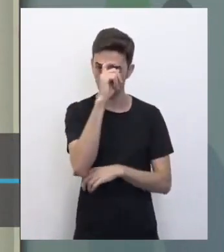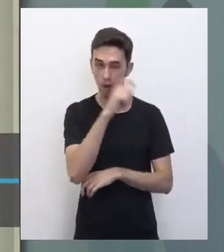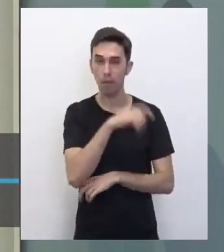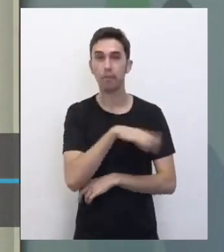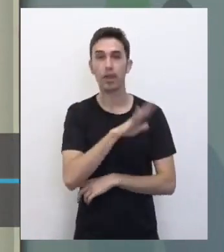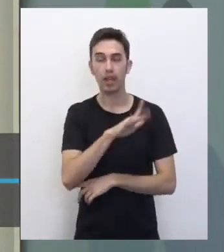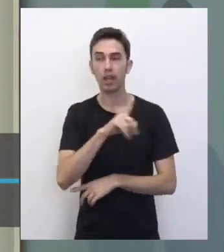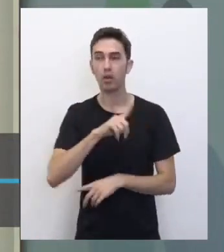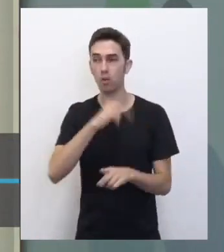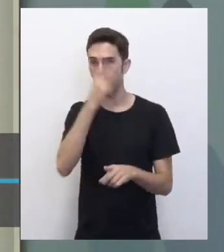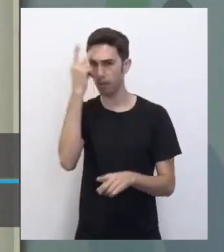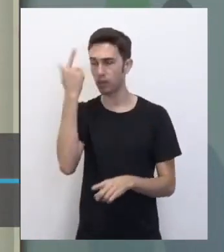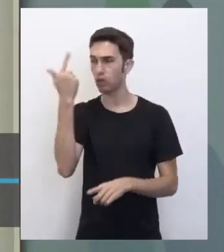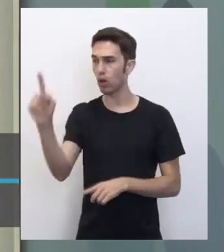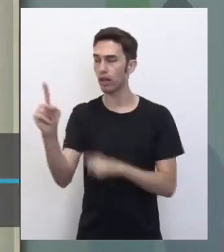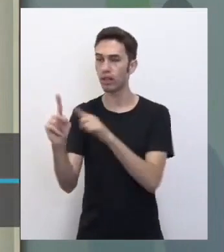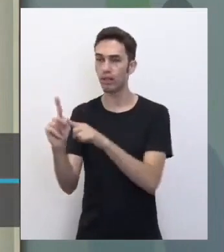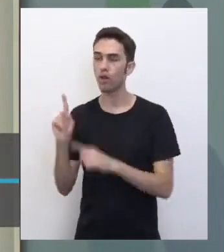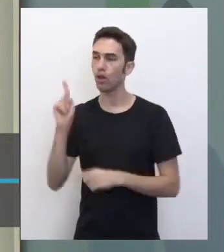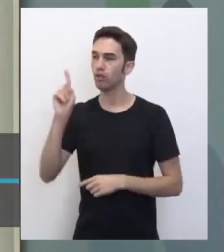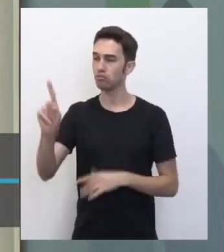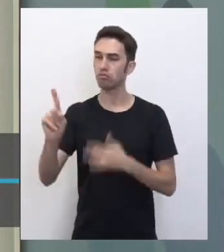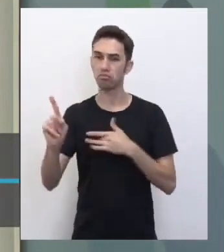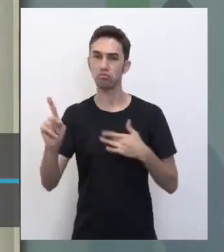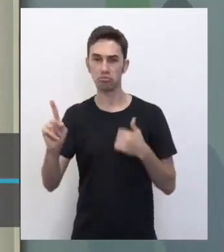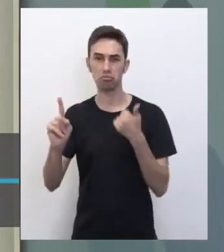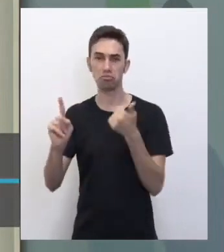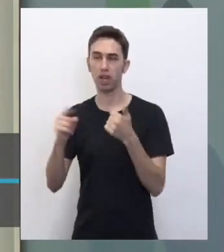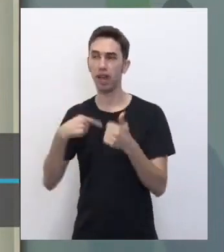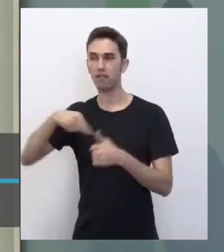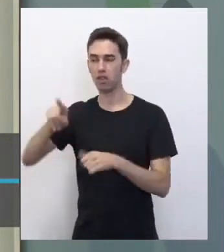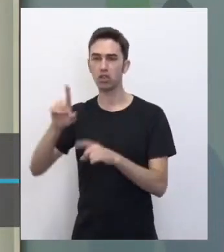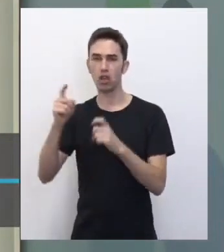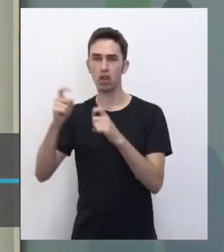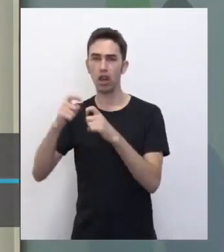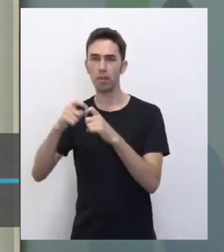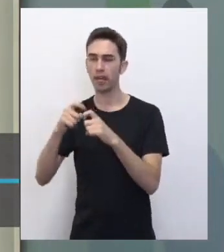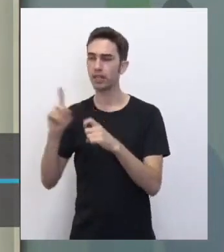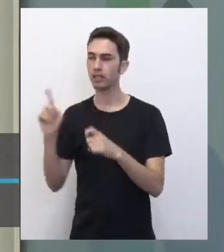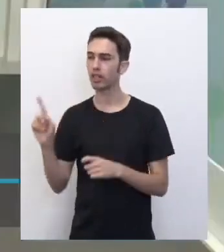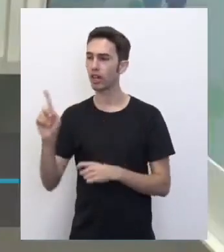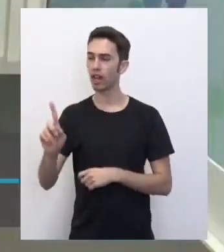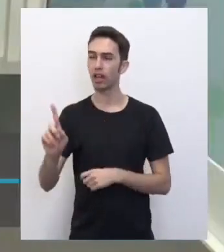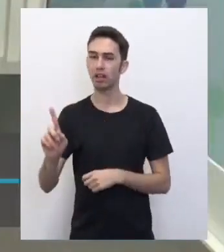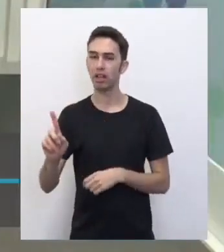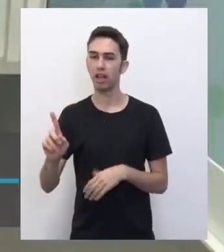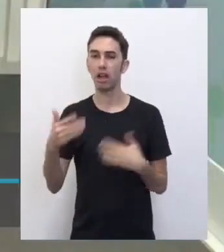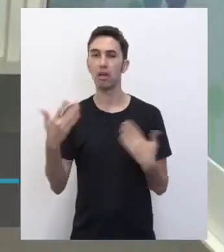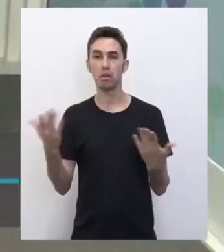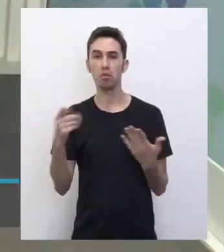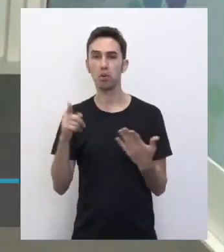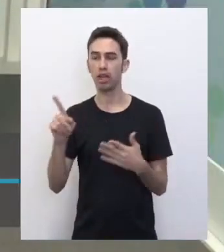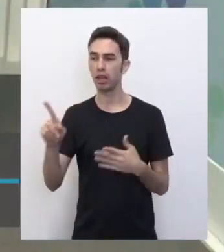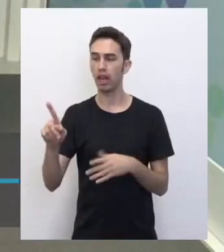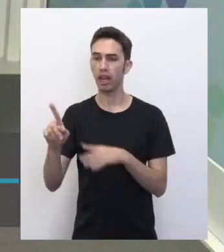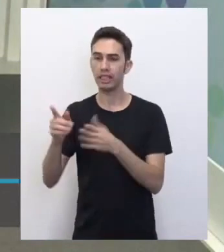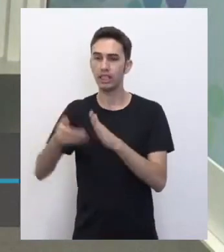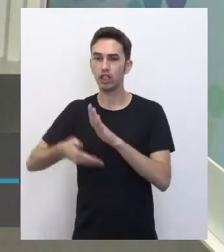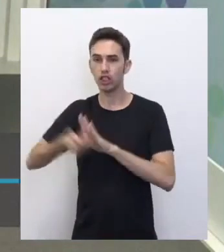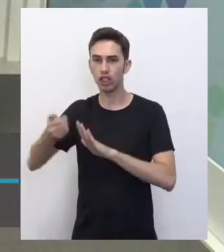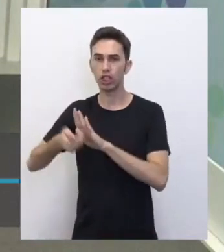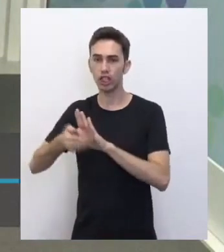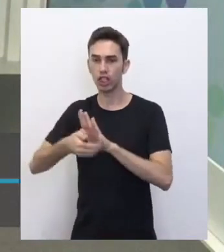pessoa que foi fazer uma consulta que está com a sua saúde toda em dia. Por que não pegar essa pessoa com a saúde toda em dia, então, e tirar os órgãos